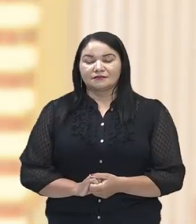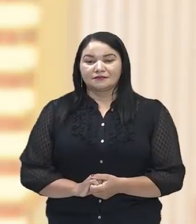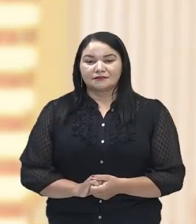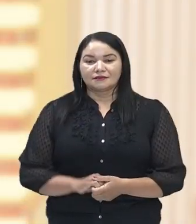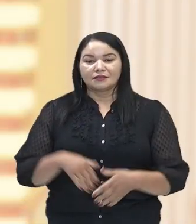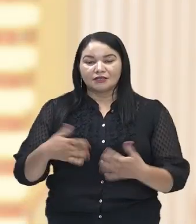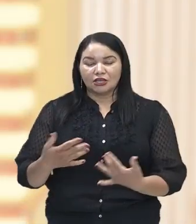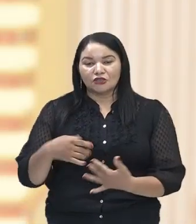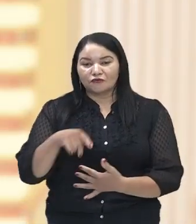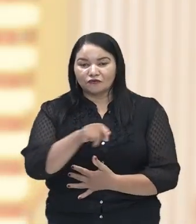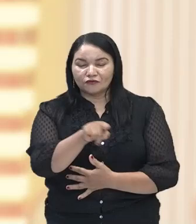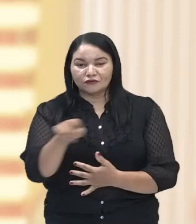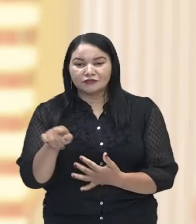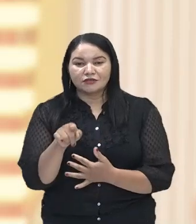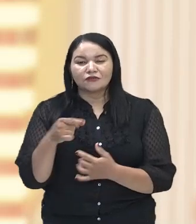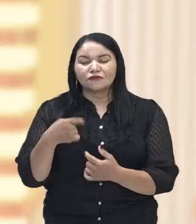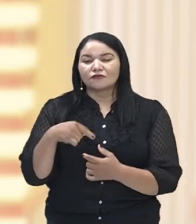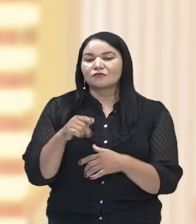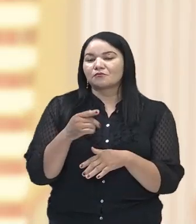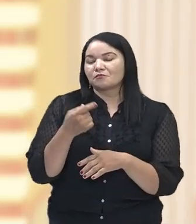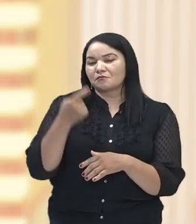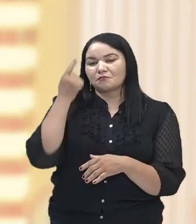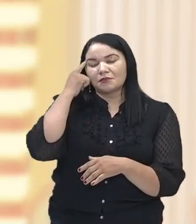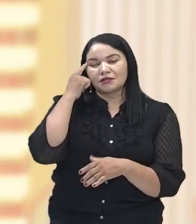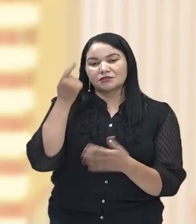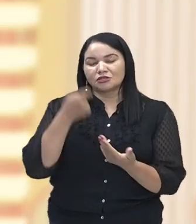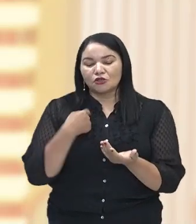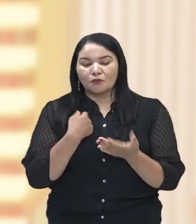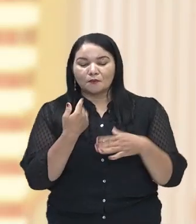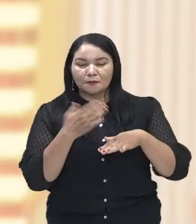levar ali a minha eco bag para fazer minhas compras,